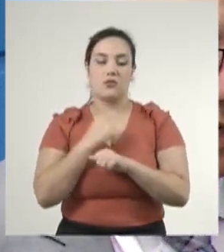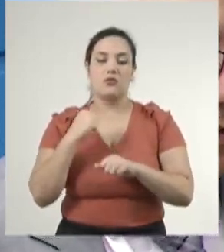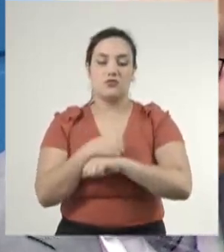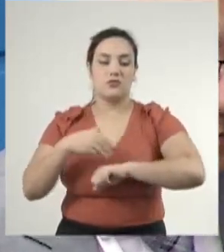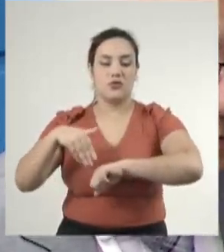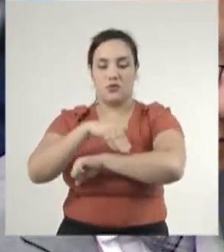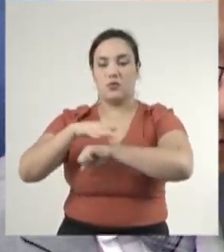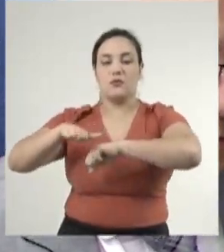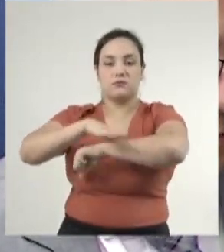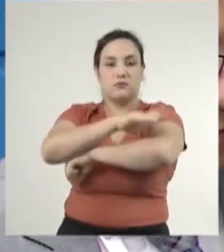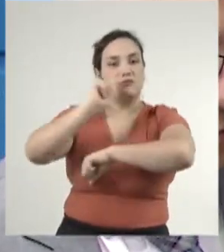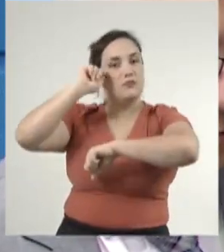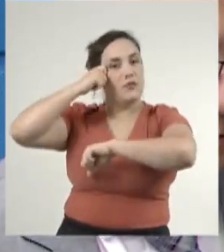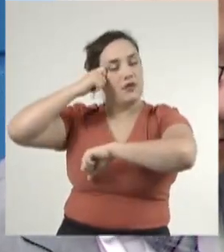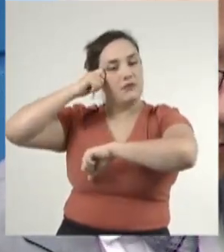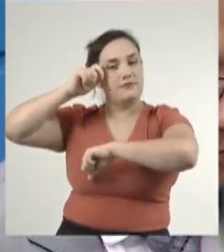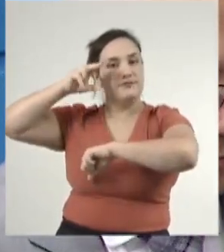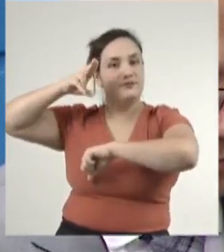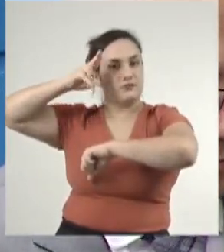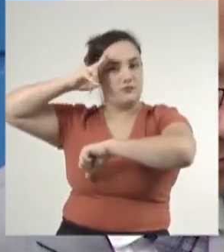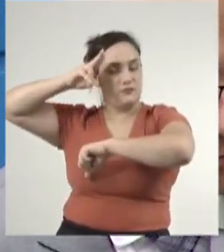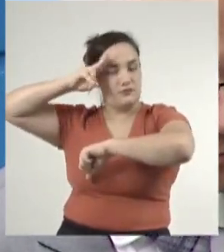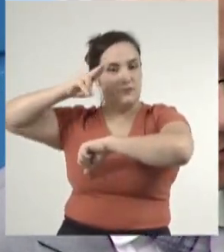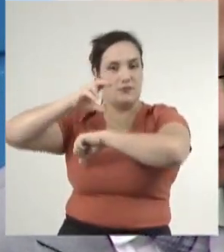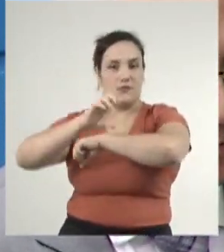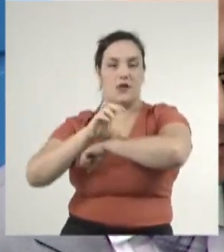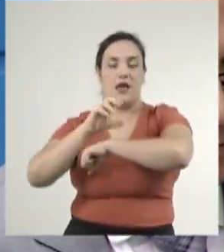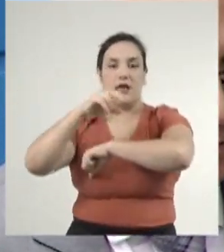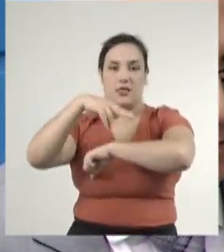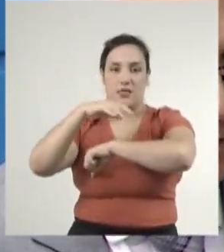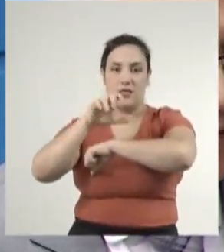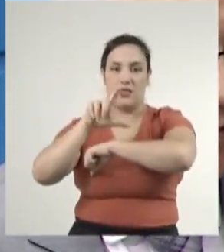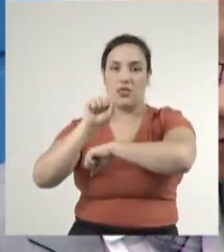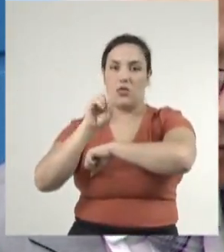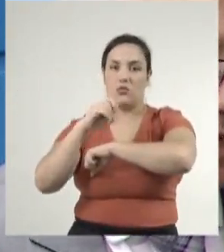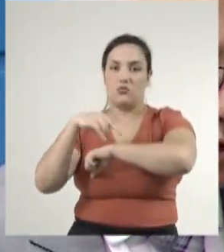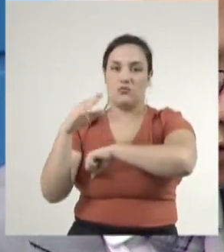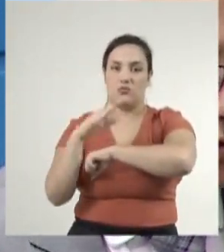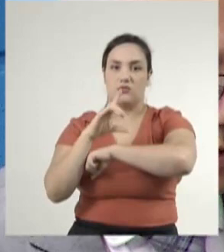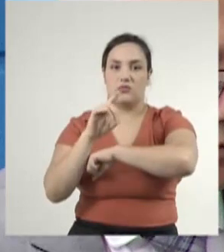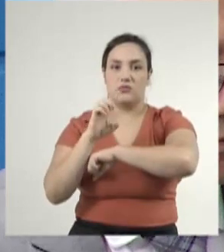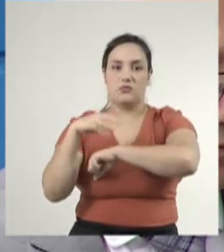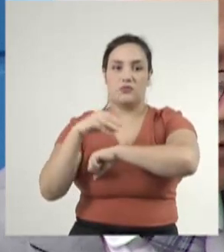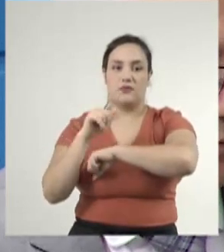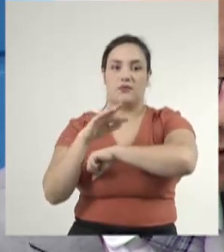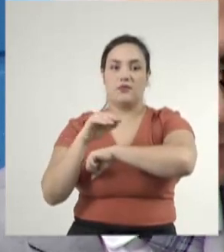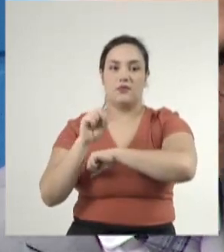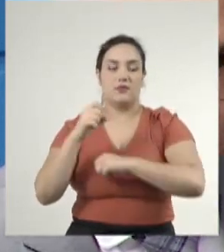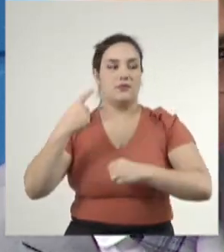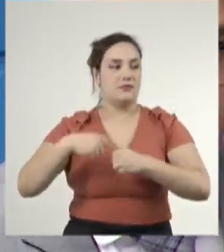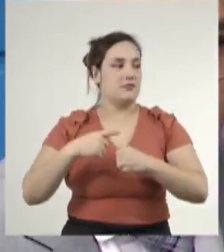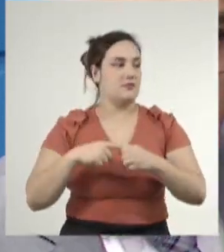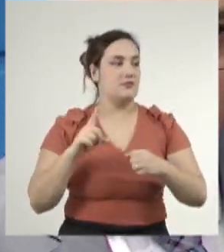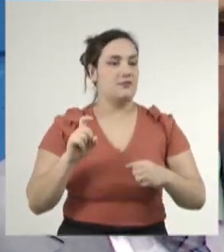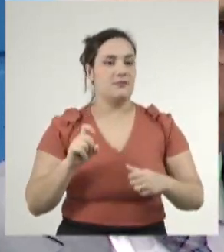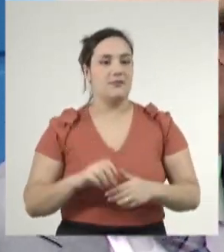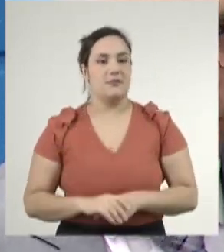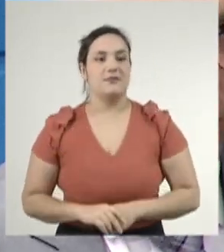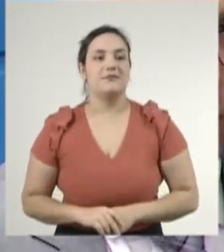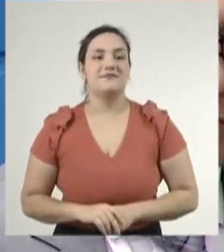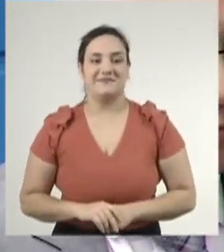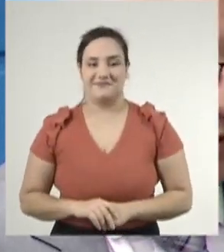rua Nelson de Matos, localizado no Jardim Maracanã, no município de Dourados. E uma outra indicação,